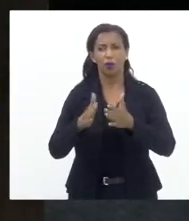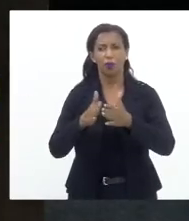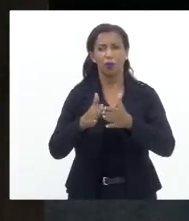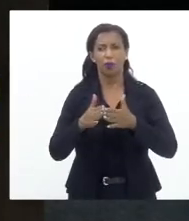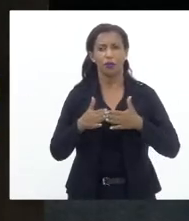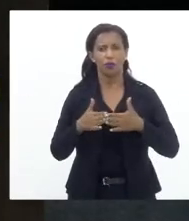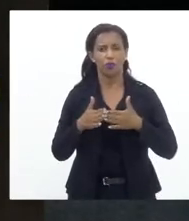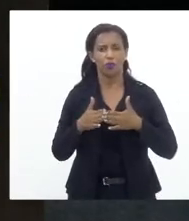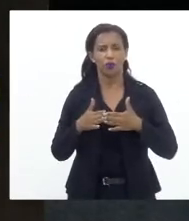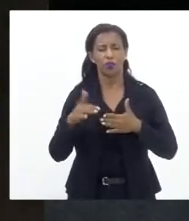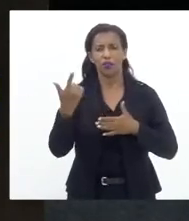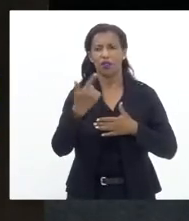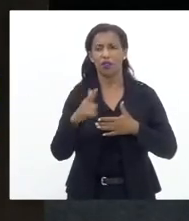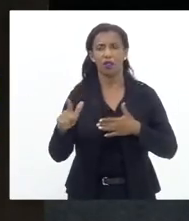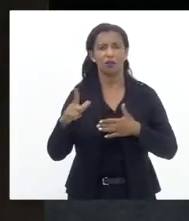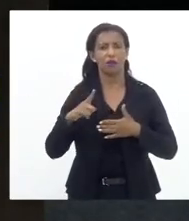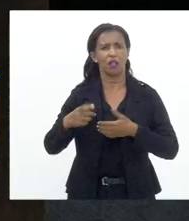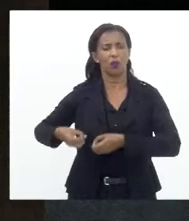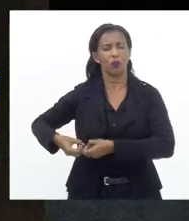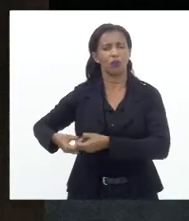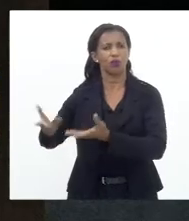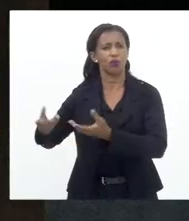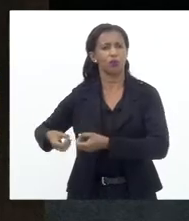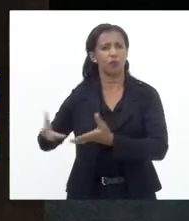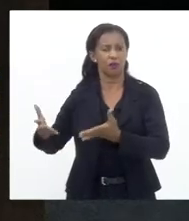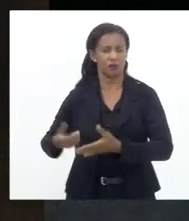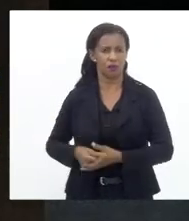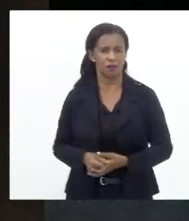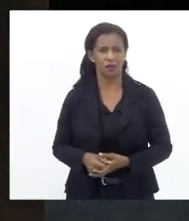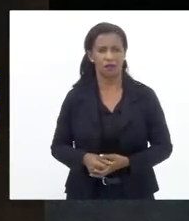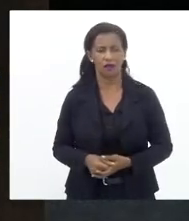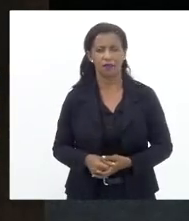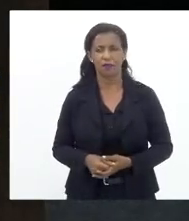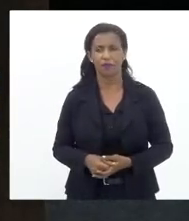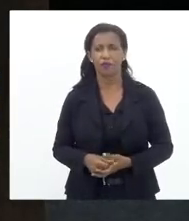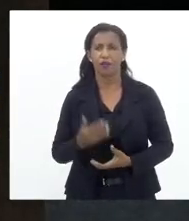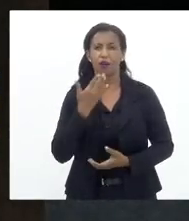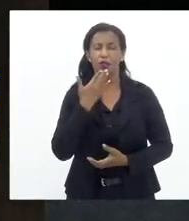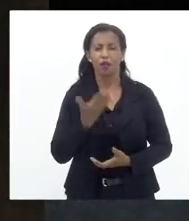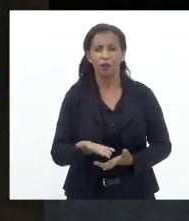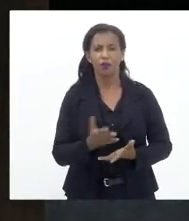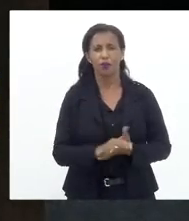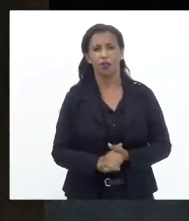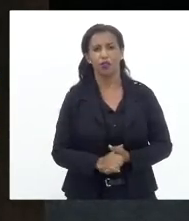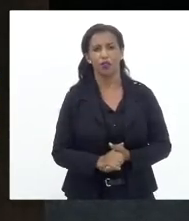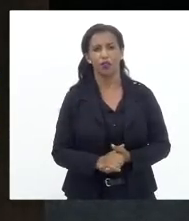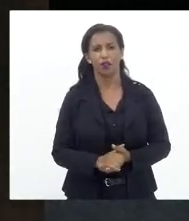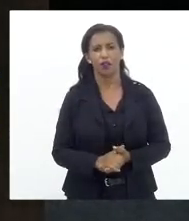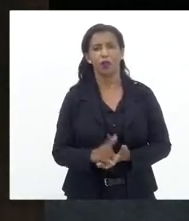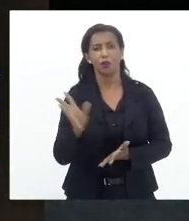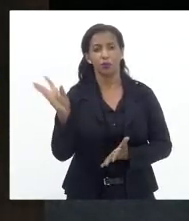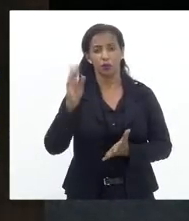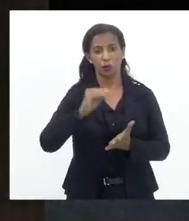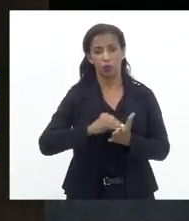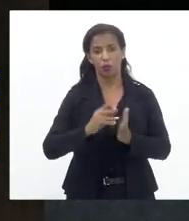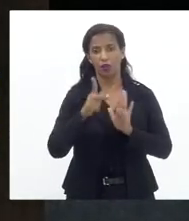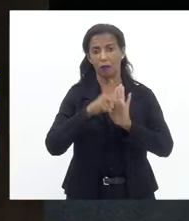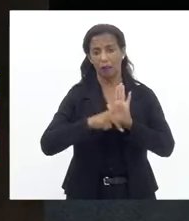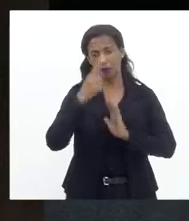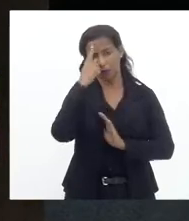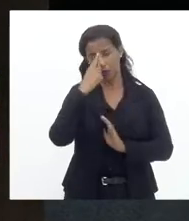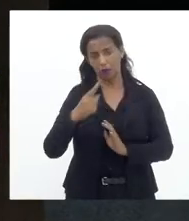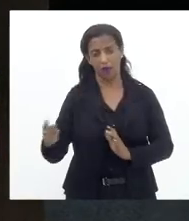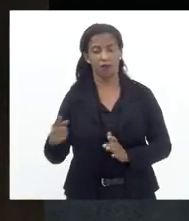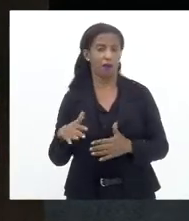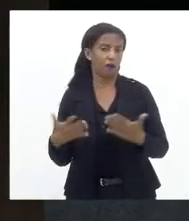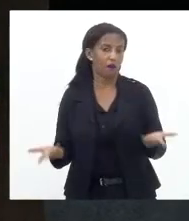pedir que não conte como despesa primária Então queria pedir para o senhor se eu colocar em Pauta semana